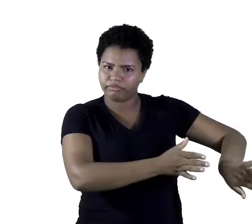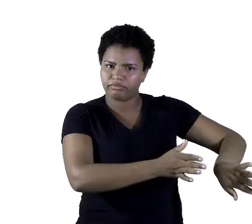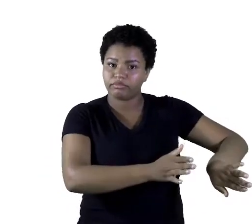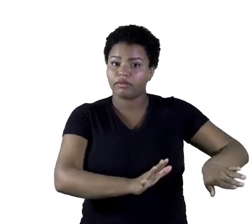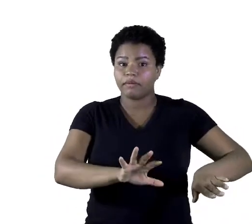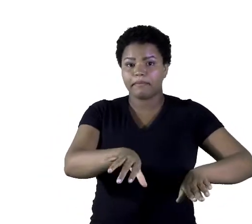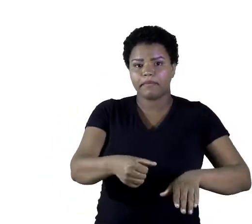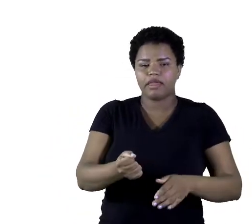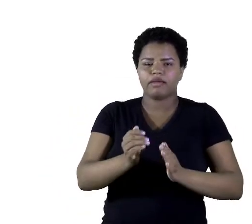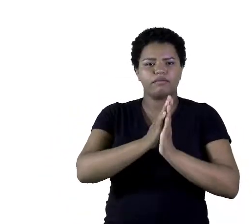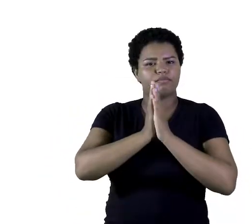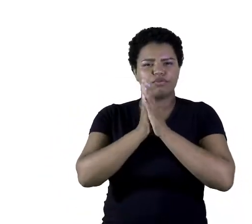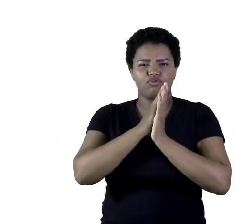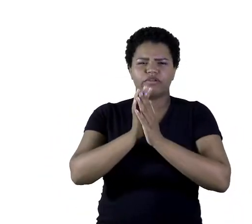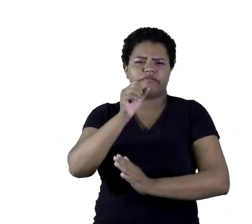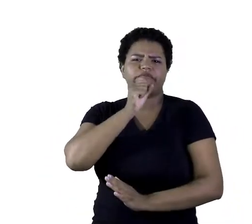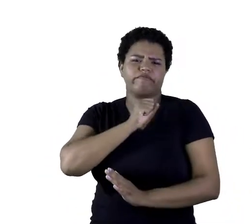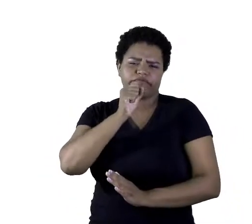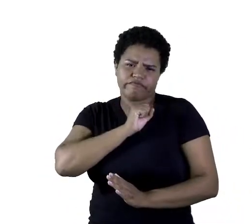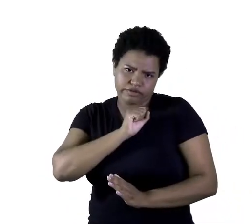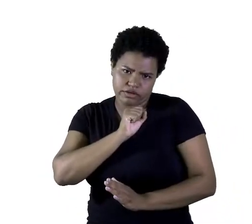uma velha boneca de pano.